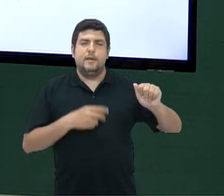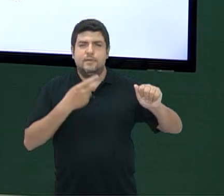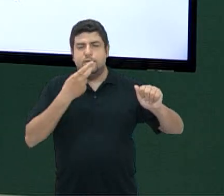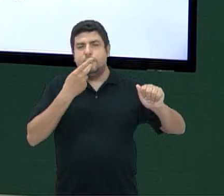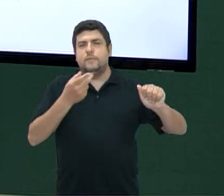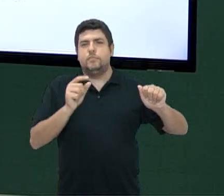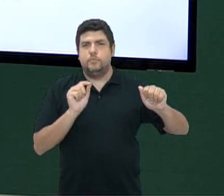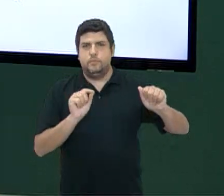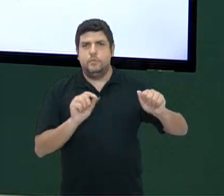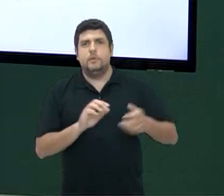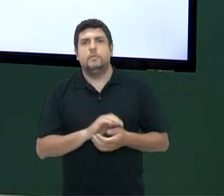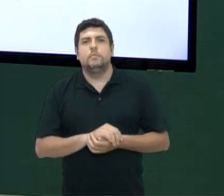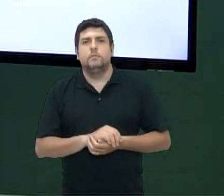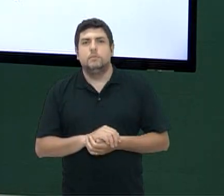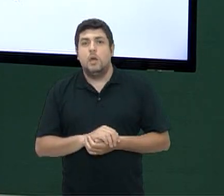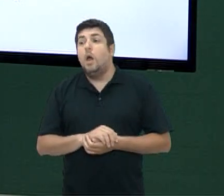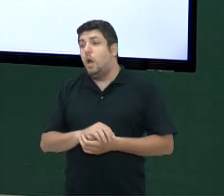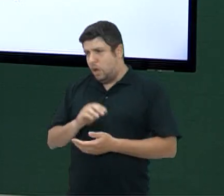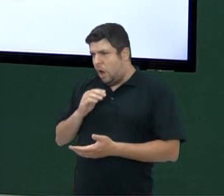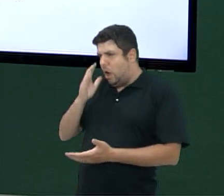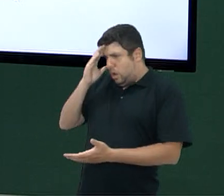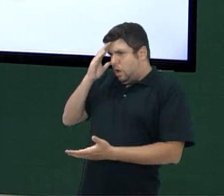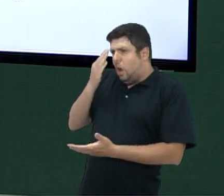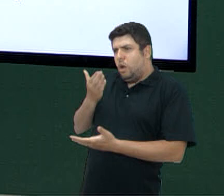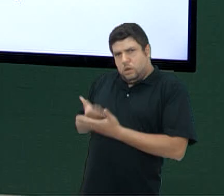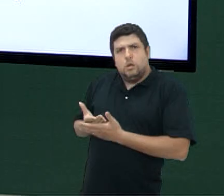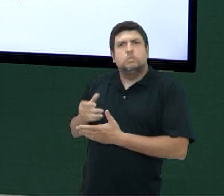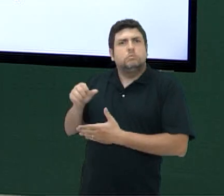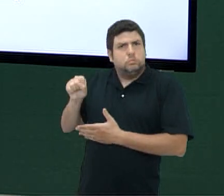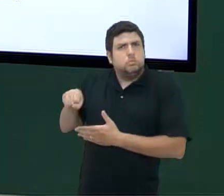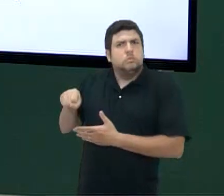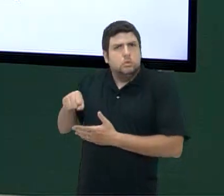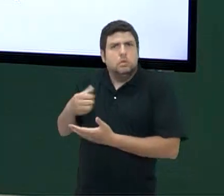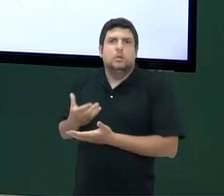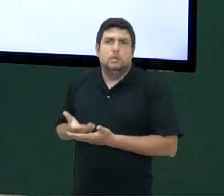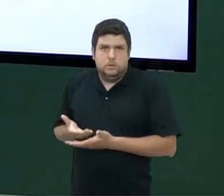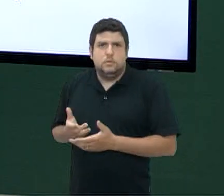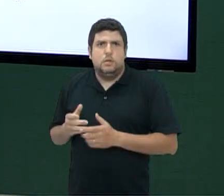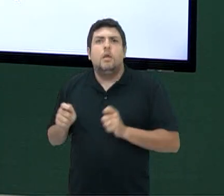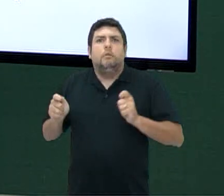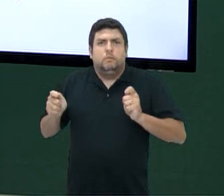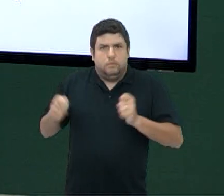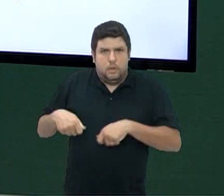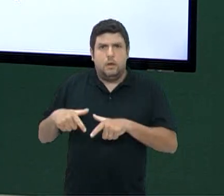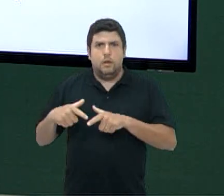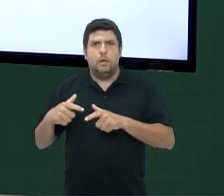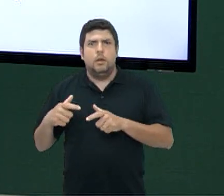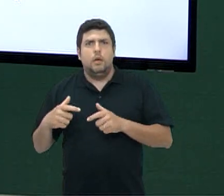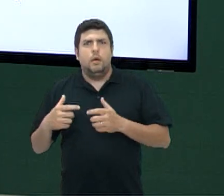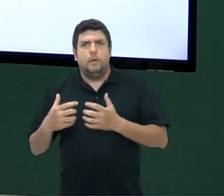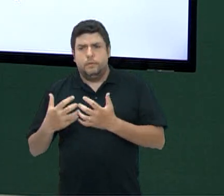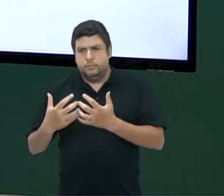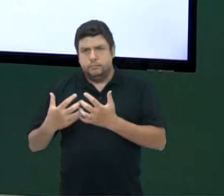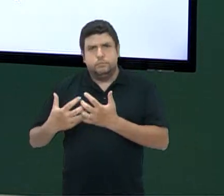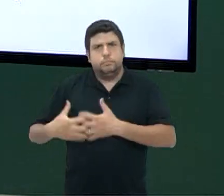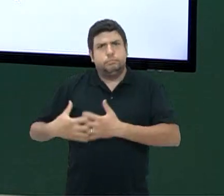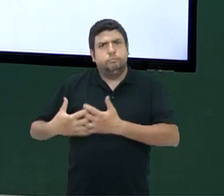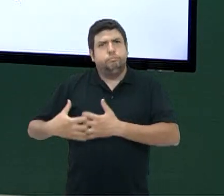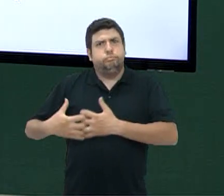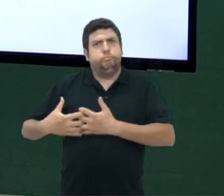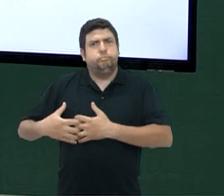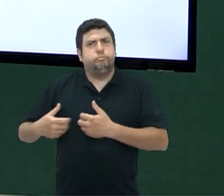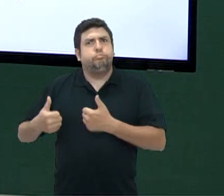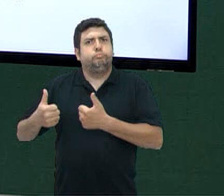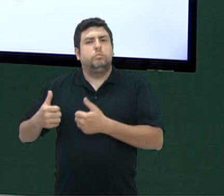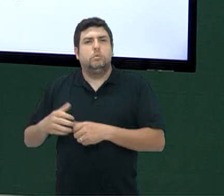aqui, ó, acredita na invenção, pois é plenamente viável de acordo com a segunda lei da termodinâmica.